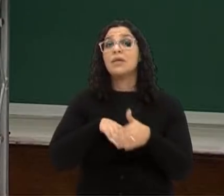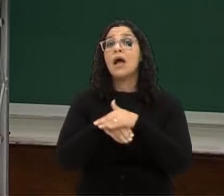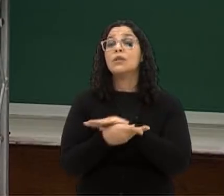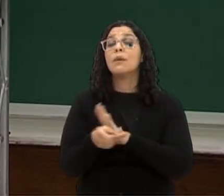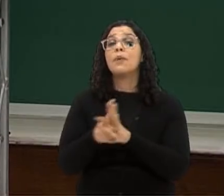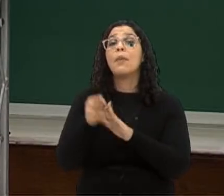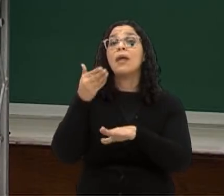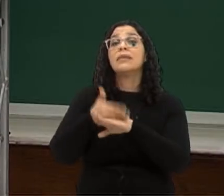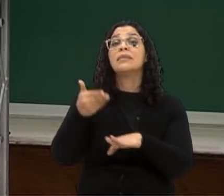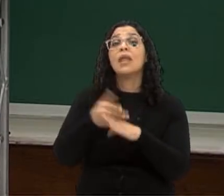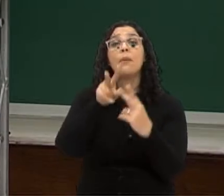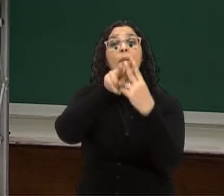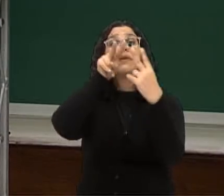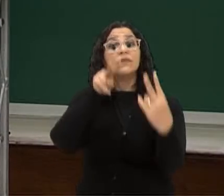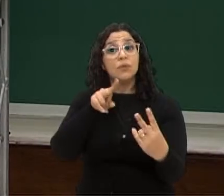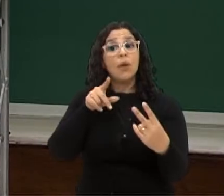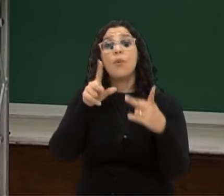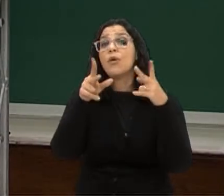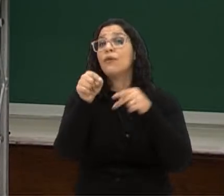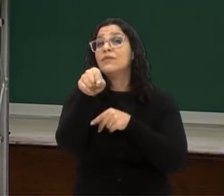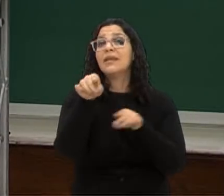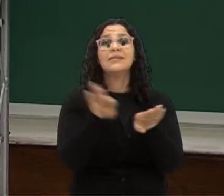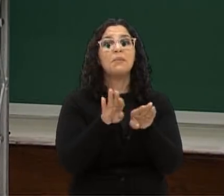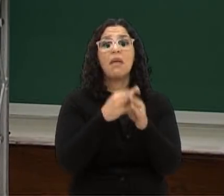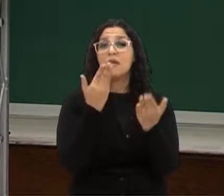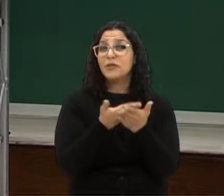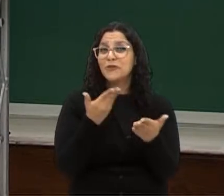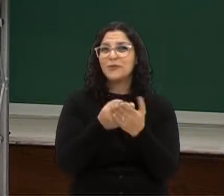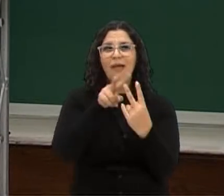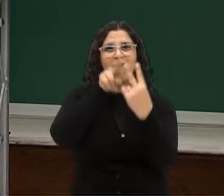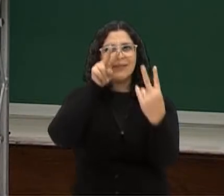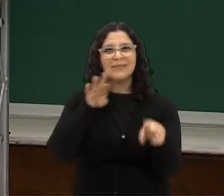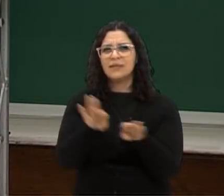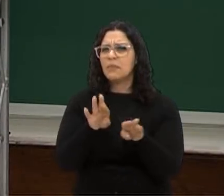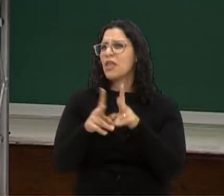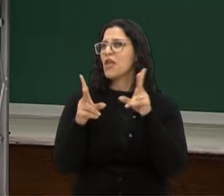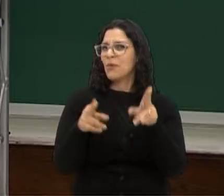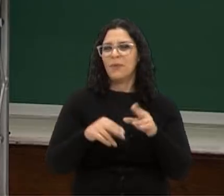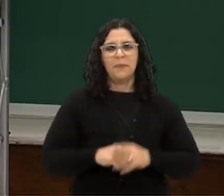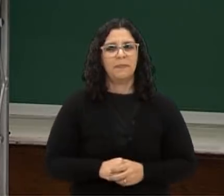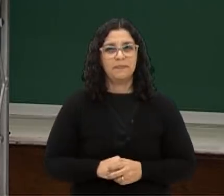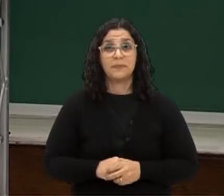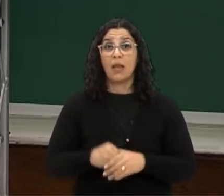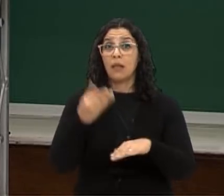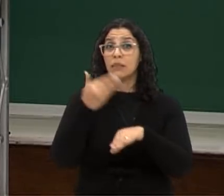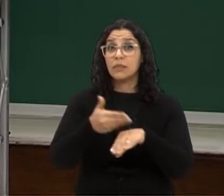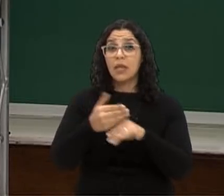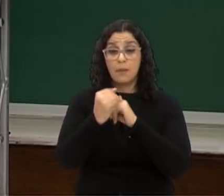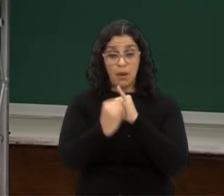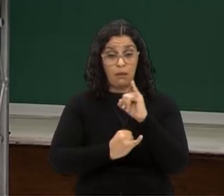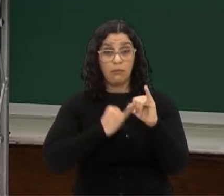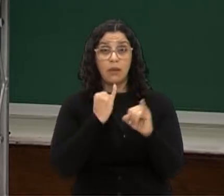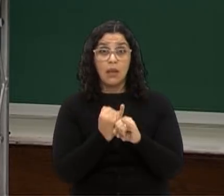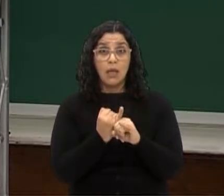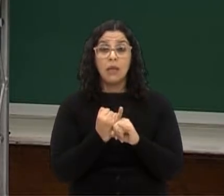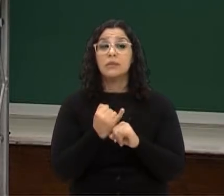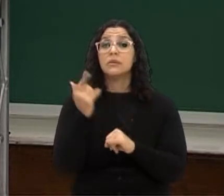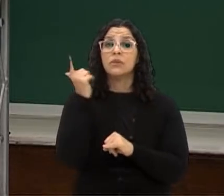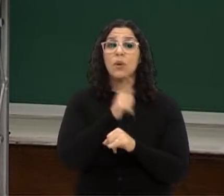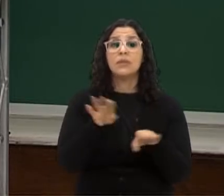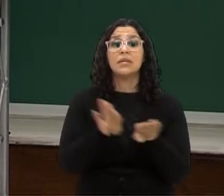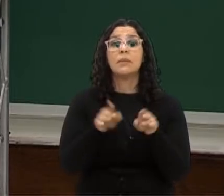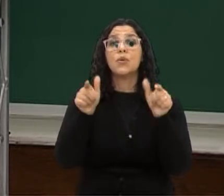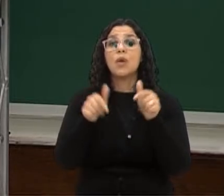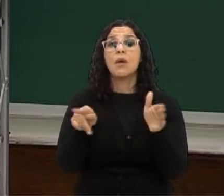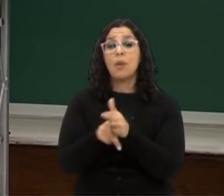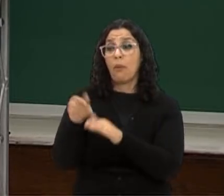com os treinos online, assim como vocês nas aulas online, né, e remotas, né? Eles fazem pela internet, não conseguem